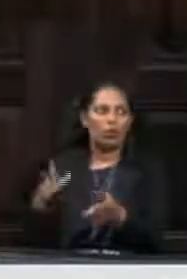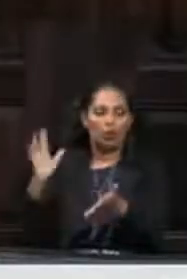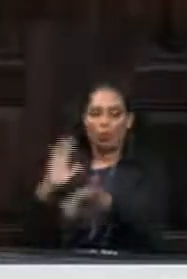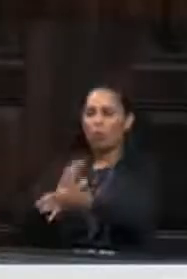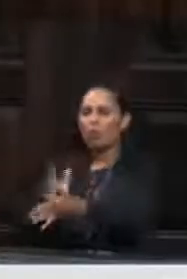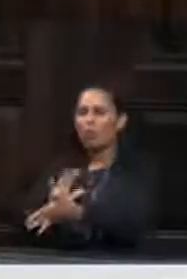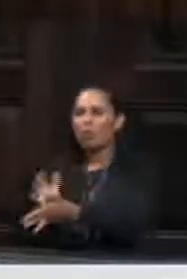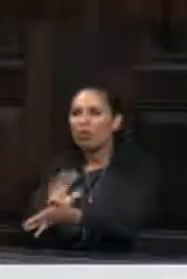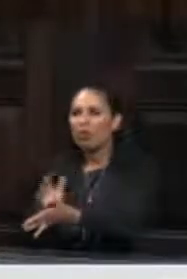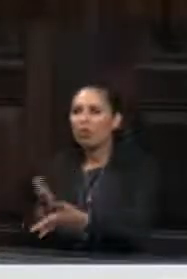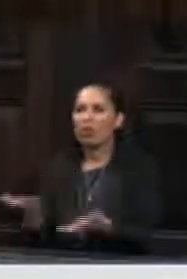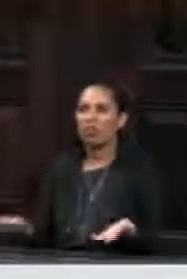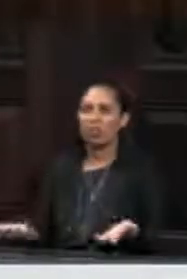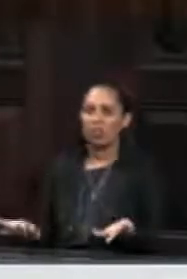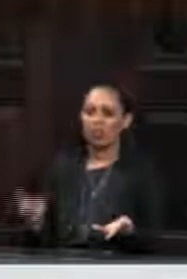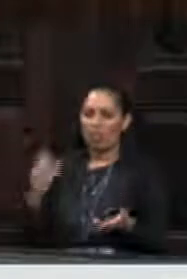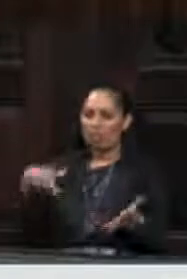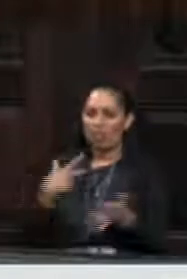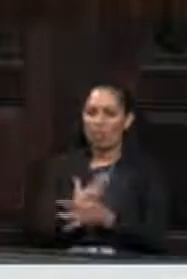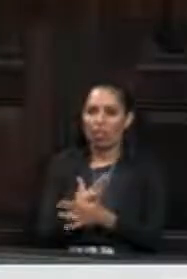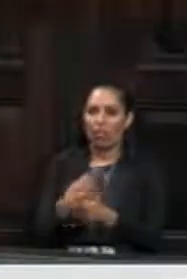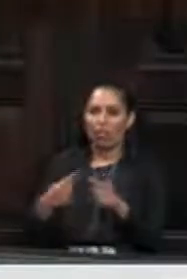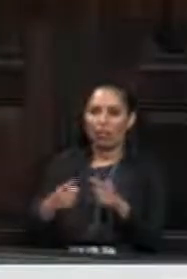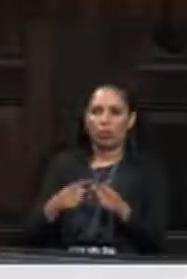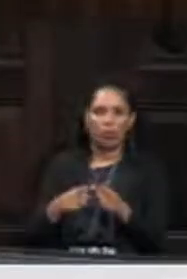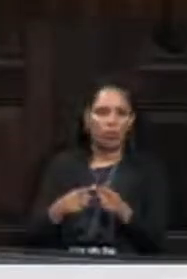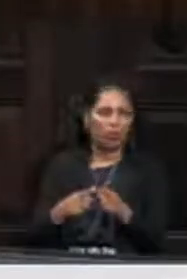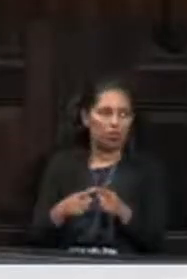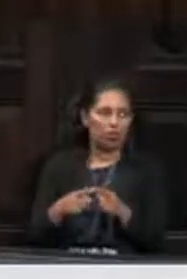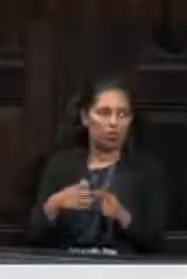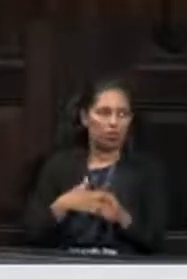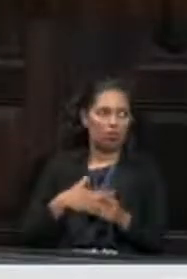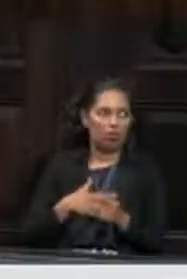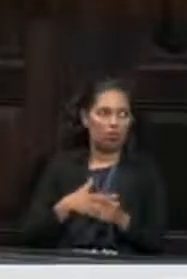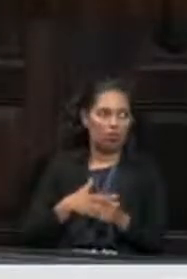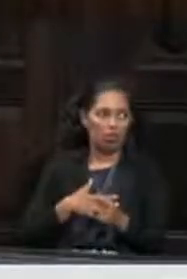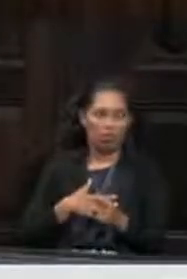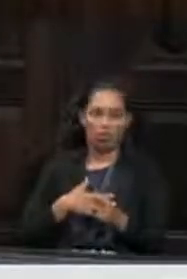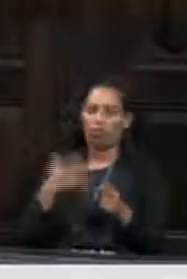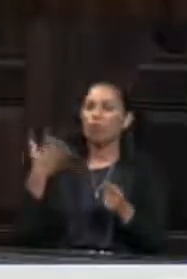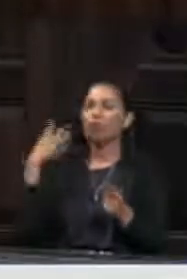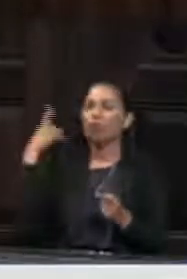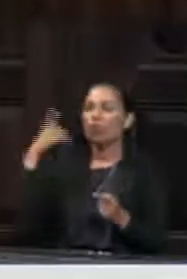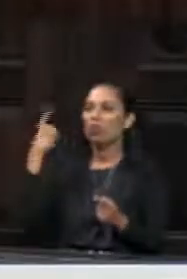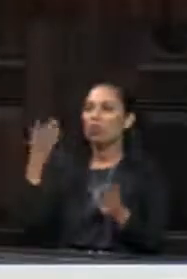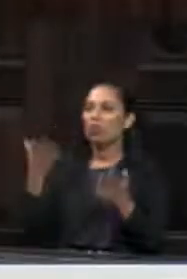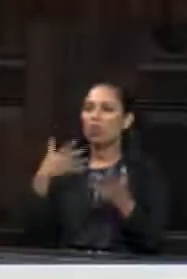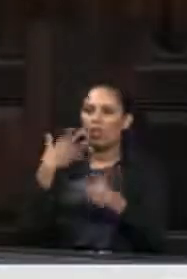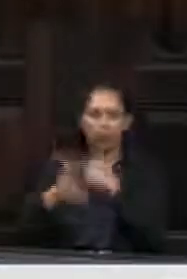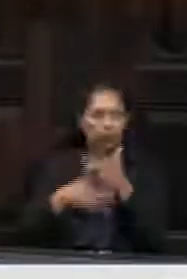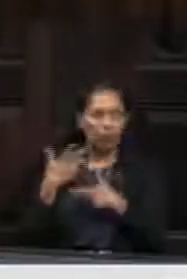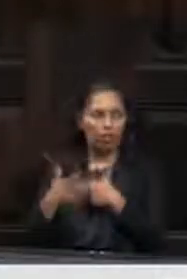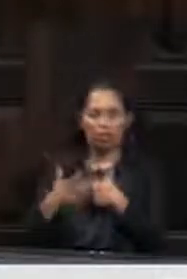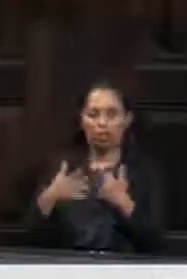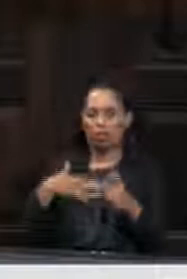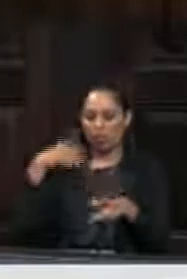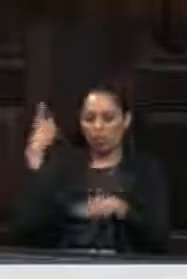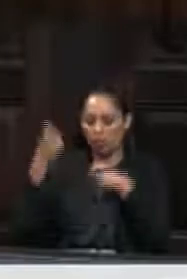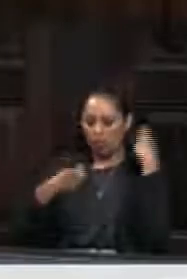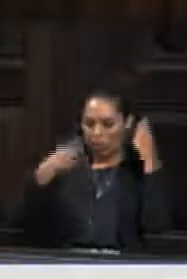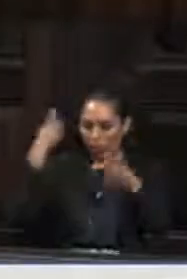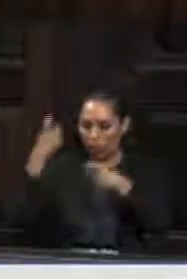verdadeiro absurdo. Em primeiro lugar, como parlamentar, eu quero externar a minha preocupação